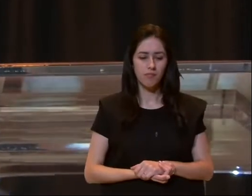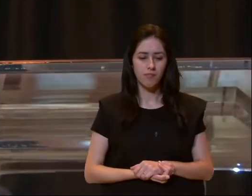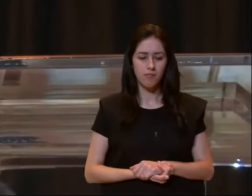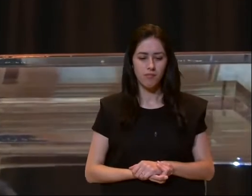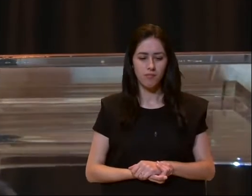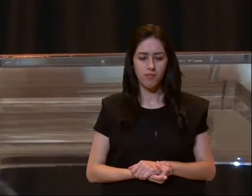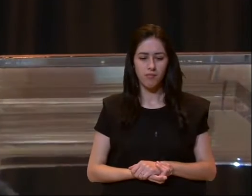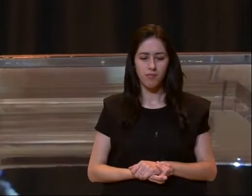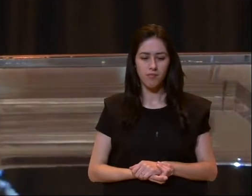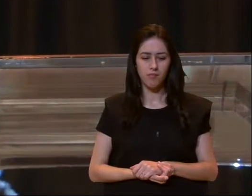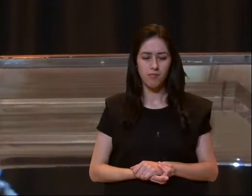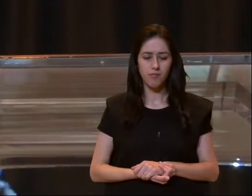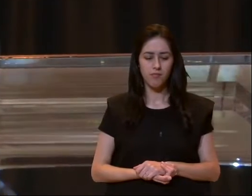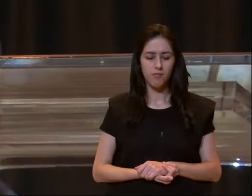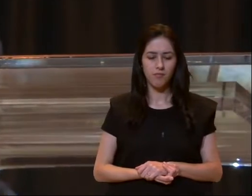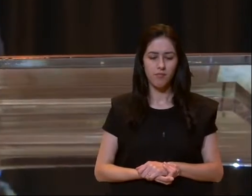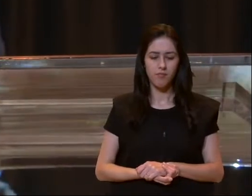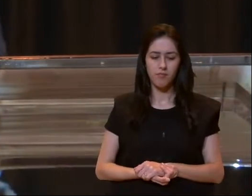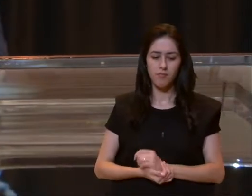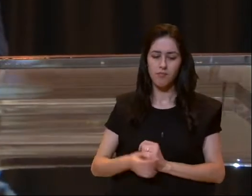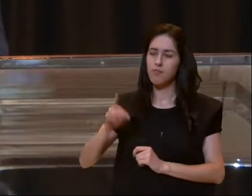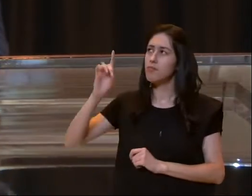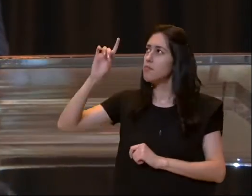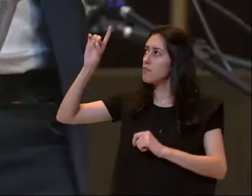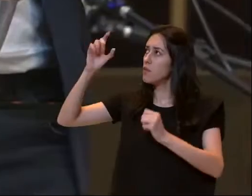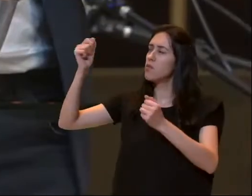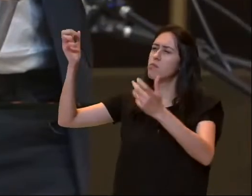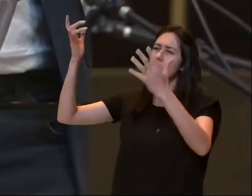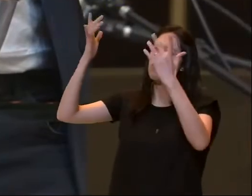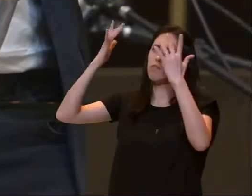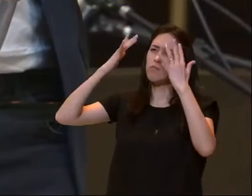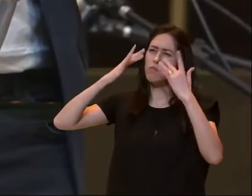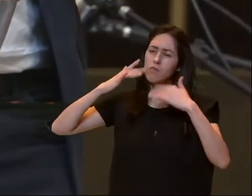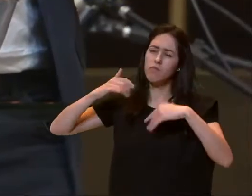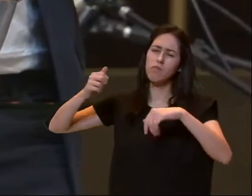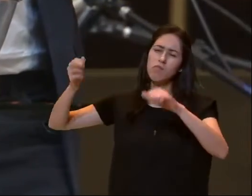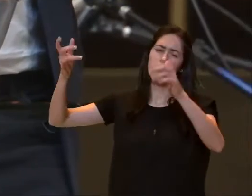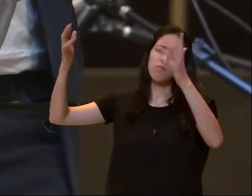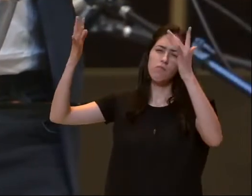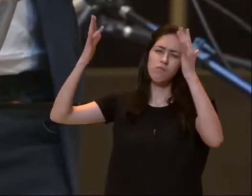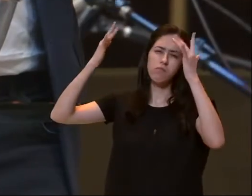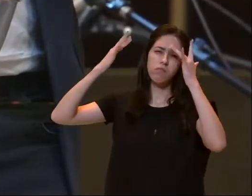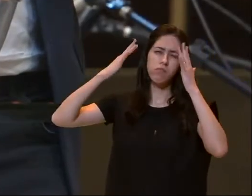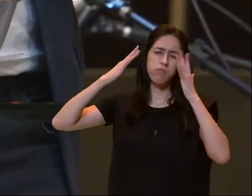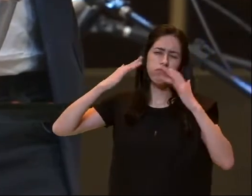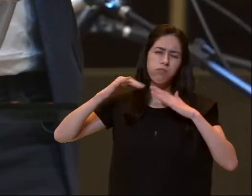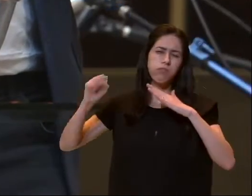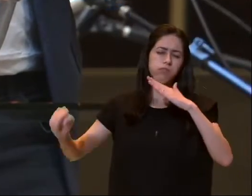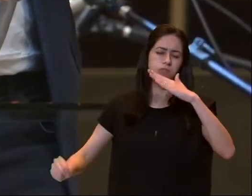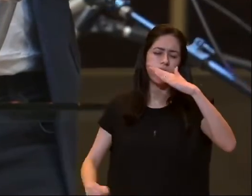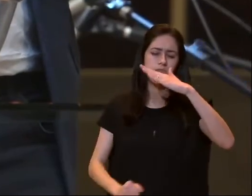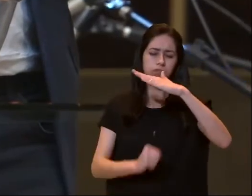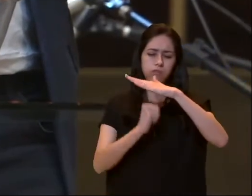As porções do Senhor são sempre abundantes.